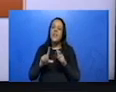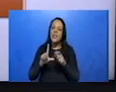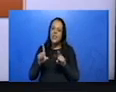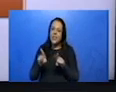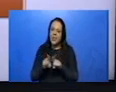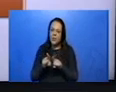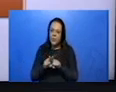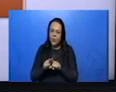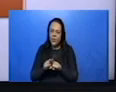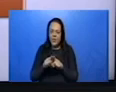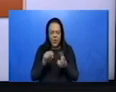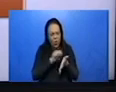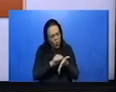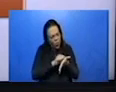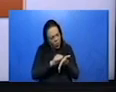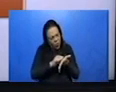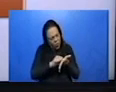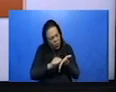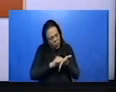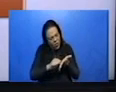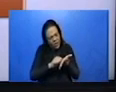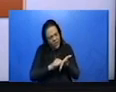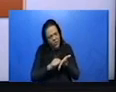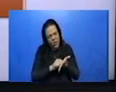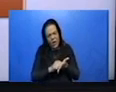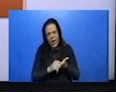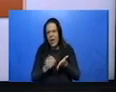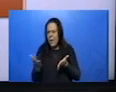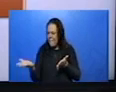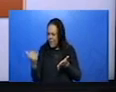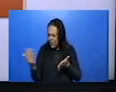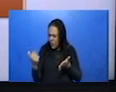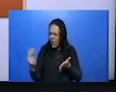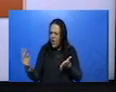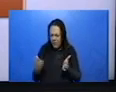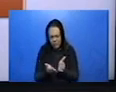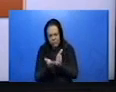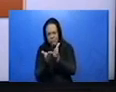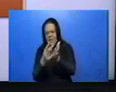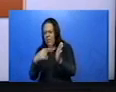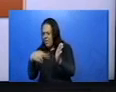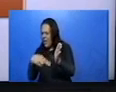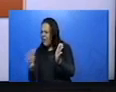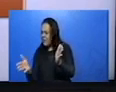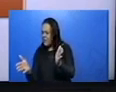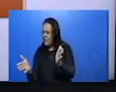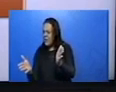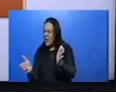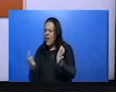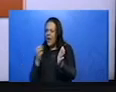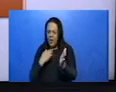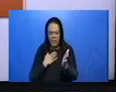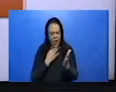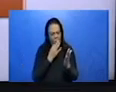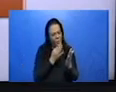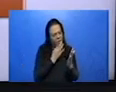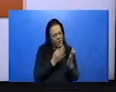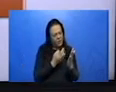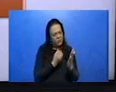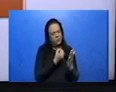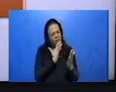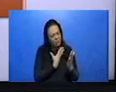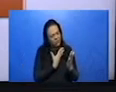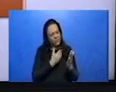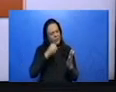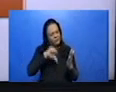texto, faça a correção, peça para outra pessoa ir na sua casa ler, veja se não tem um erro, veja se você conseguiu dar a sua opinião, se você conseguiu fazer o resumo, se